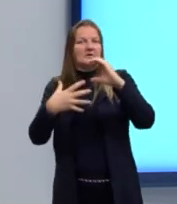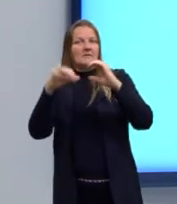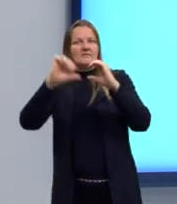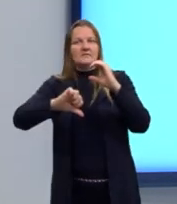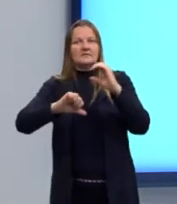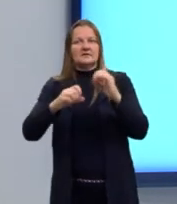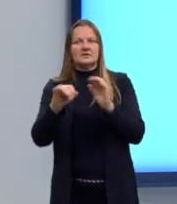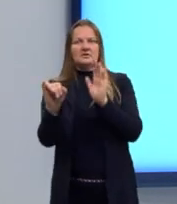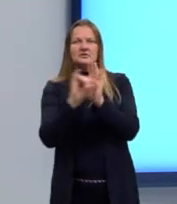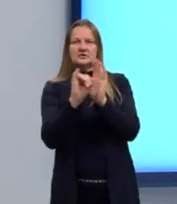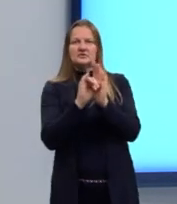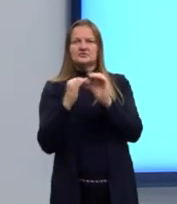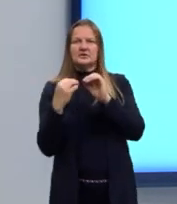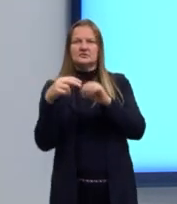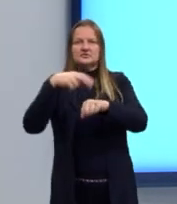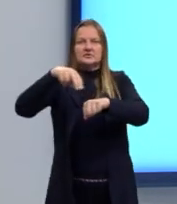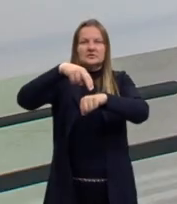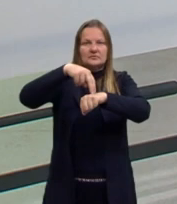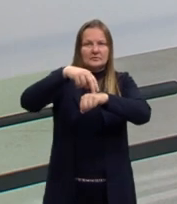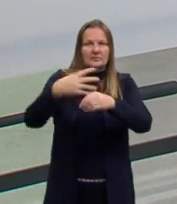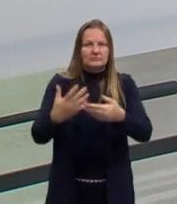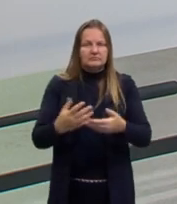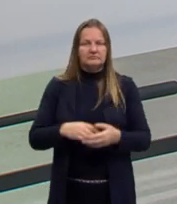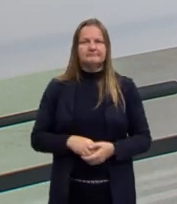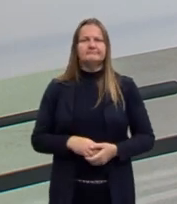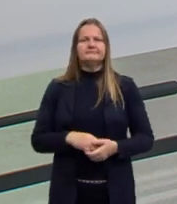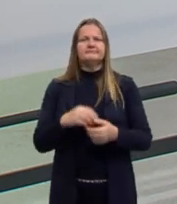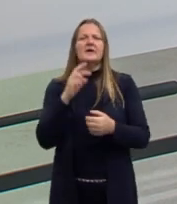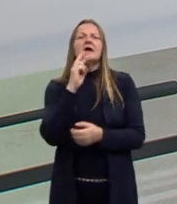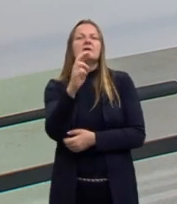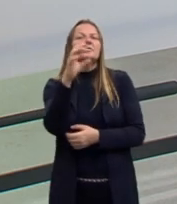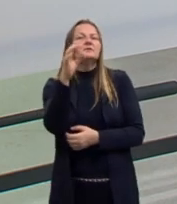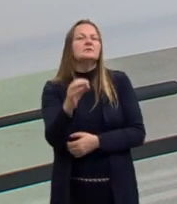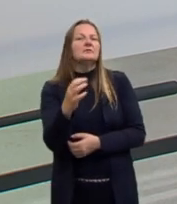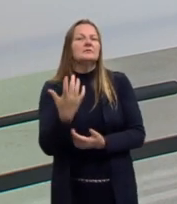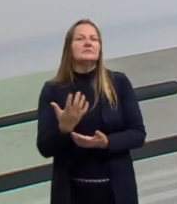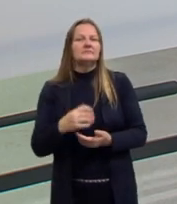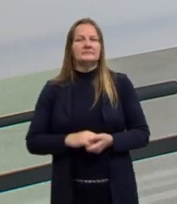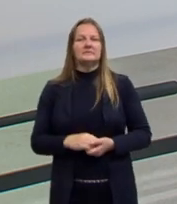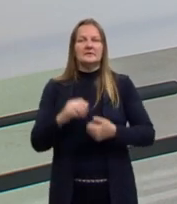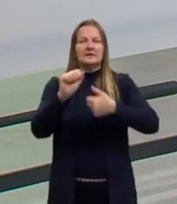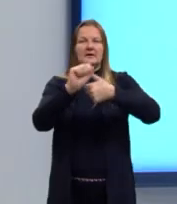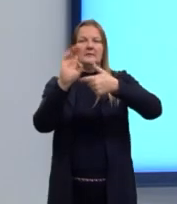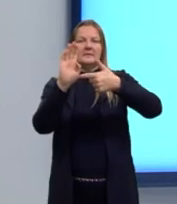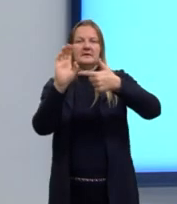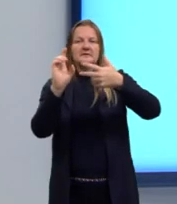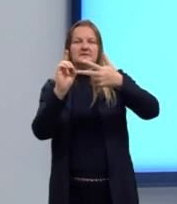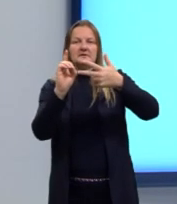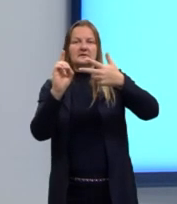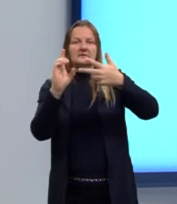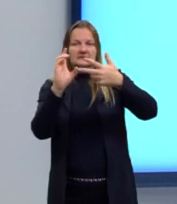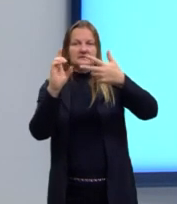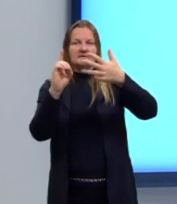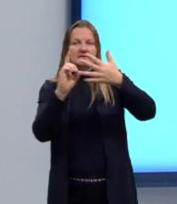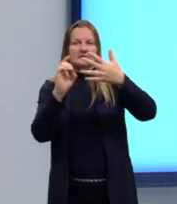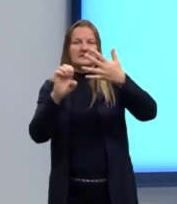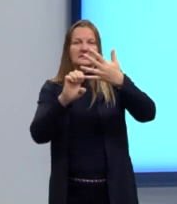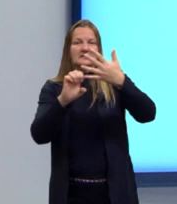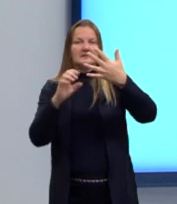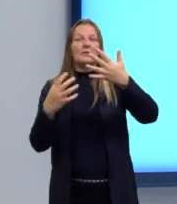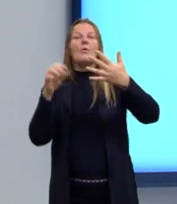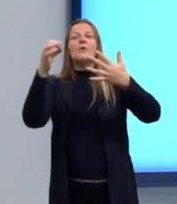de identidades nacionais a nossa resposta correta aqui se a letra B